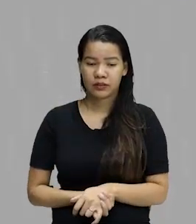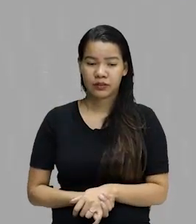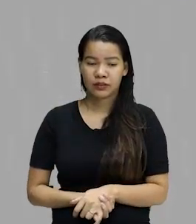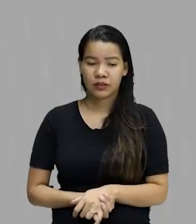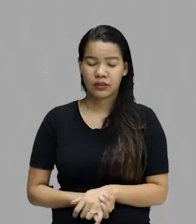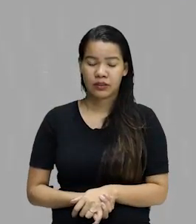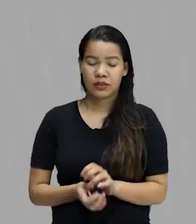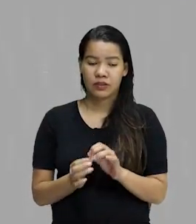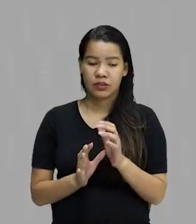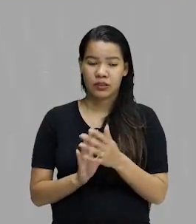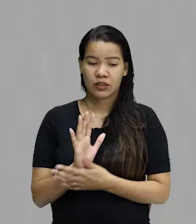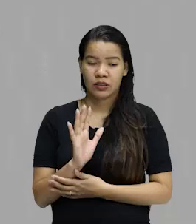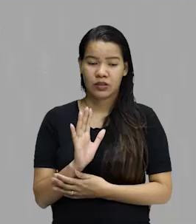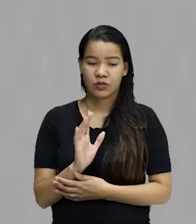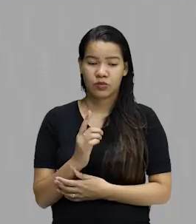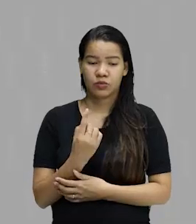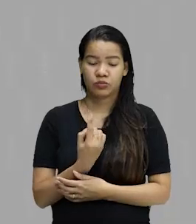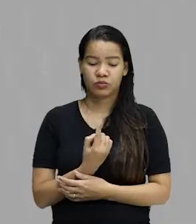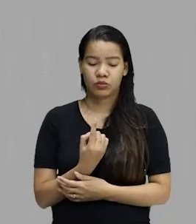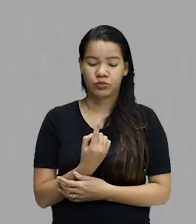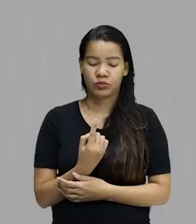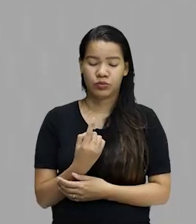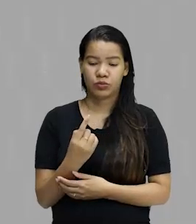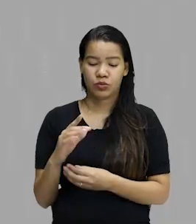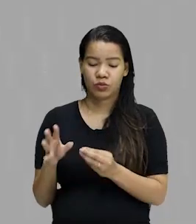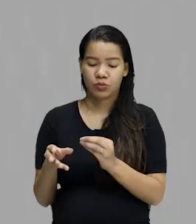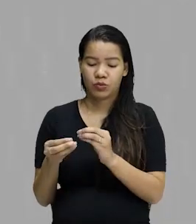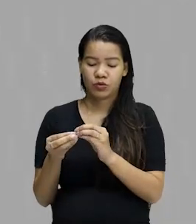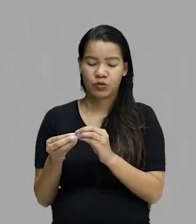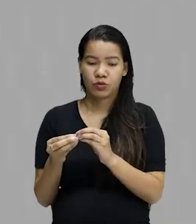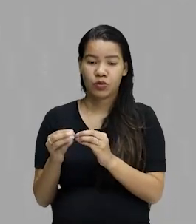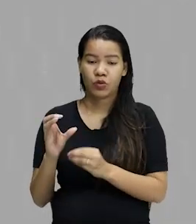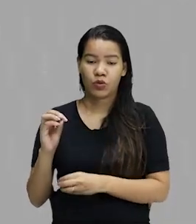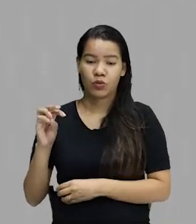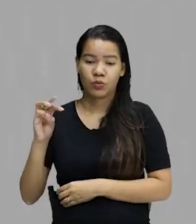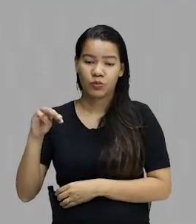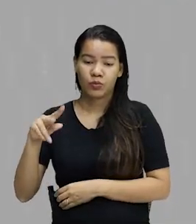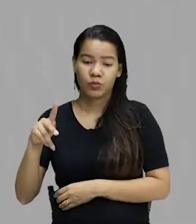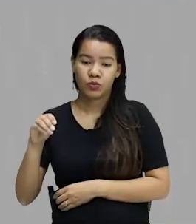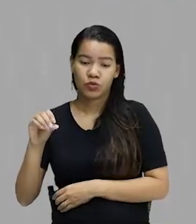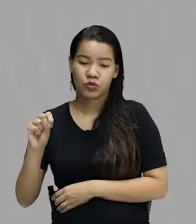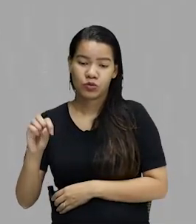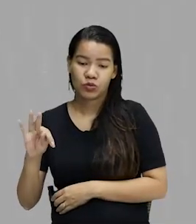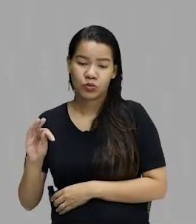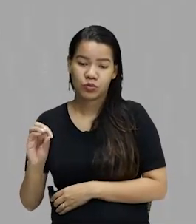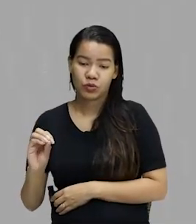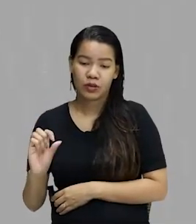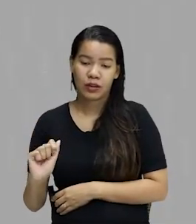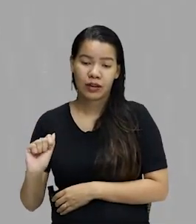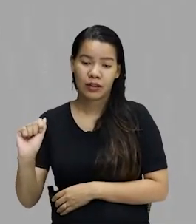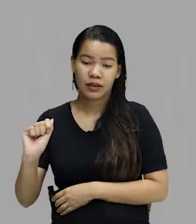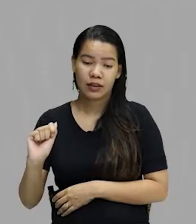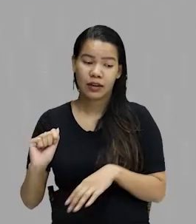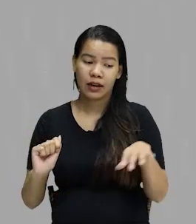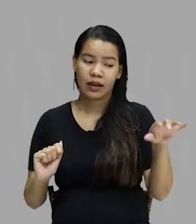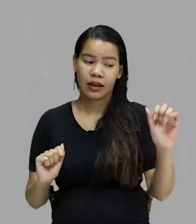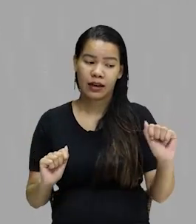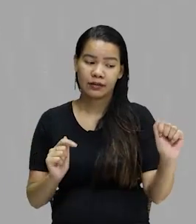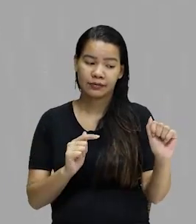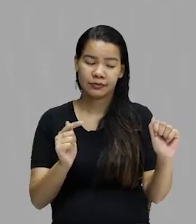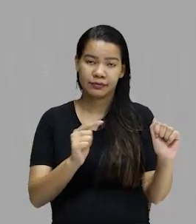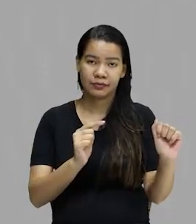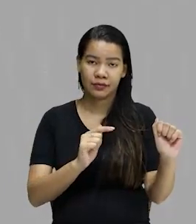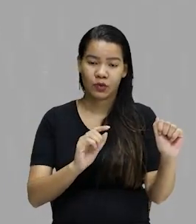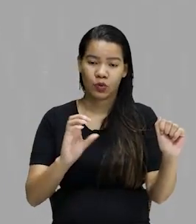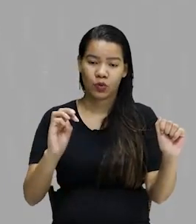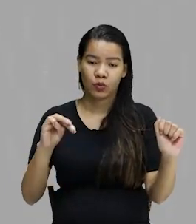está formando um composto A e um composto B, certo? Observe que o composto B, pela seta, vai gerar